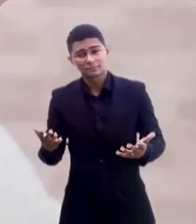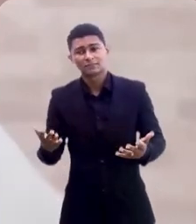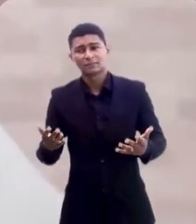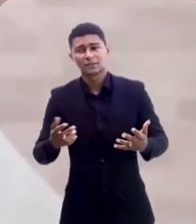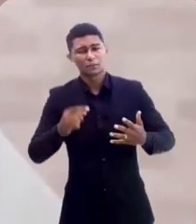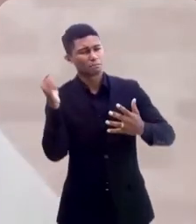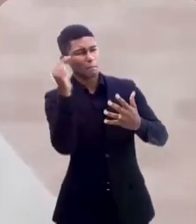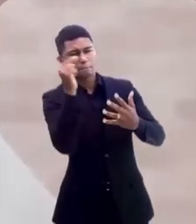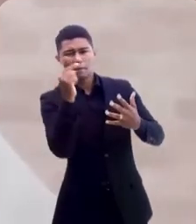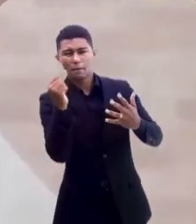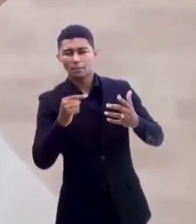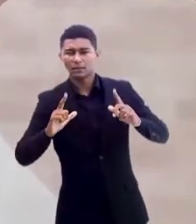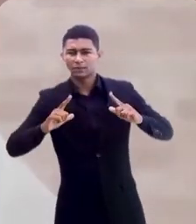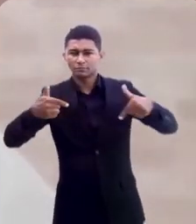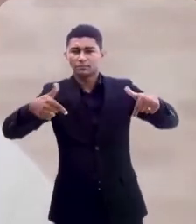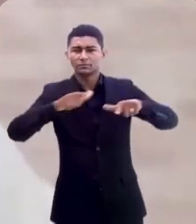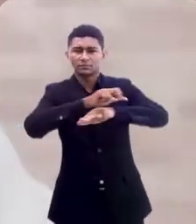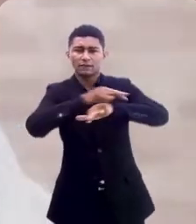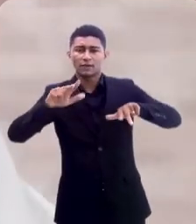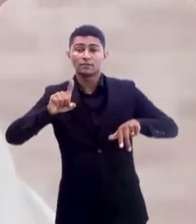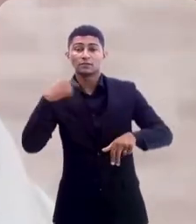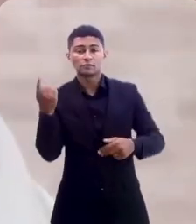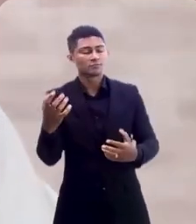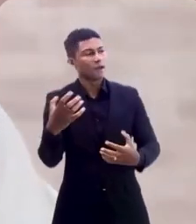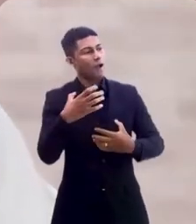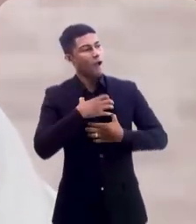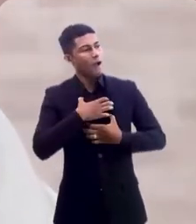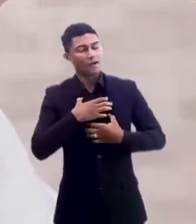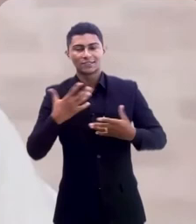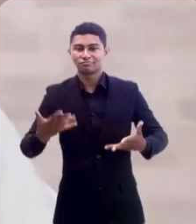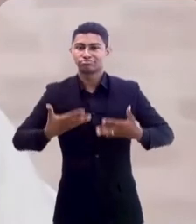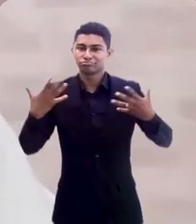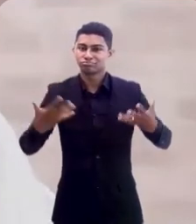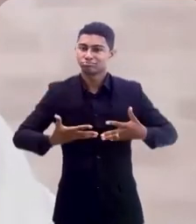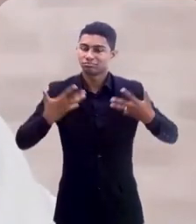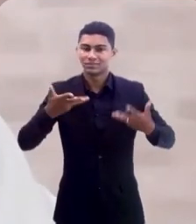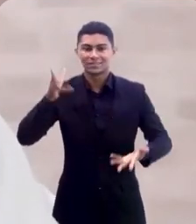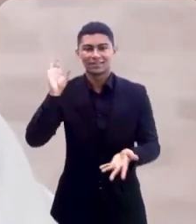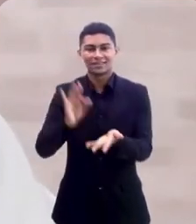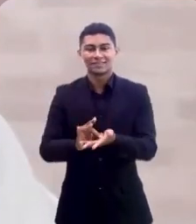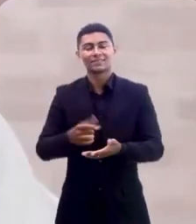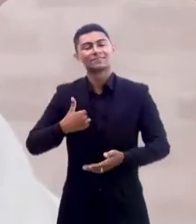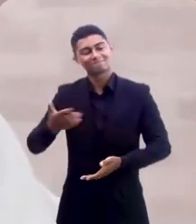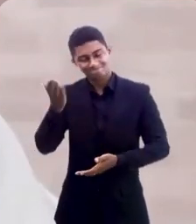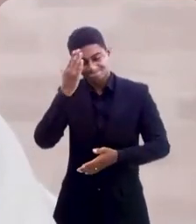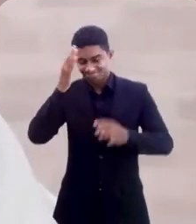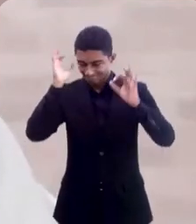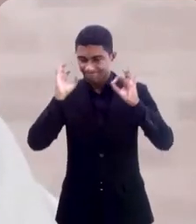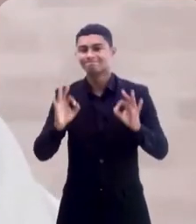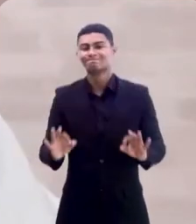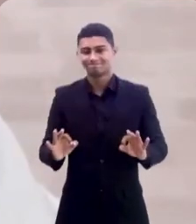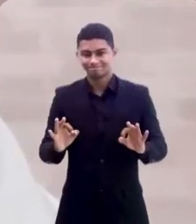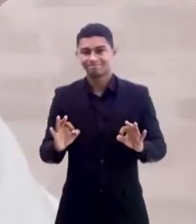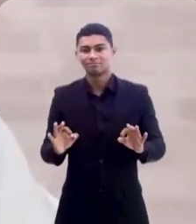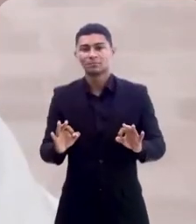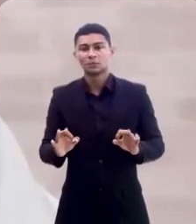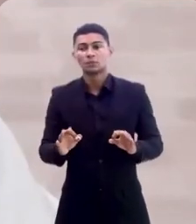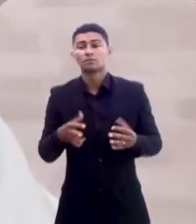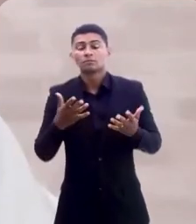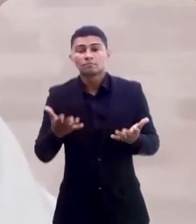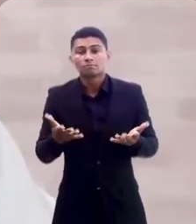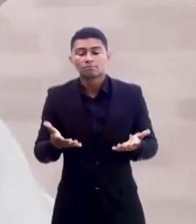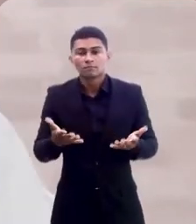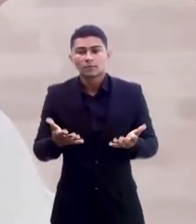esse conjunto de fatores, Geisa, nos animam grandemente. E tenho certeza que todos